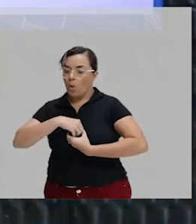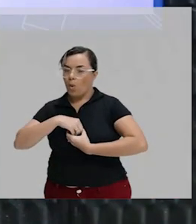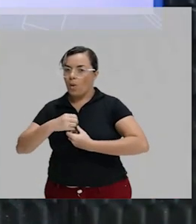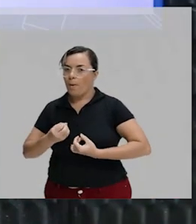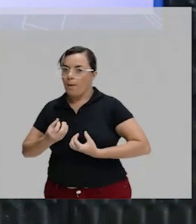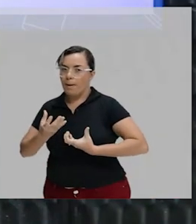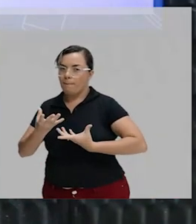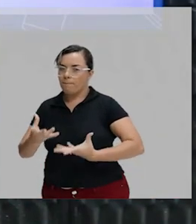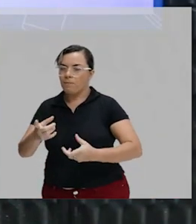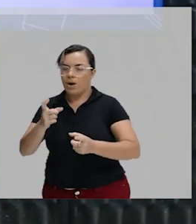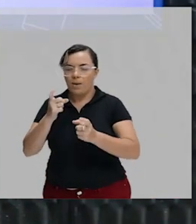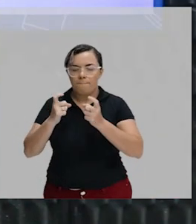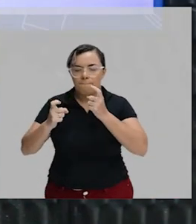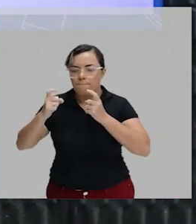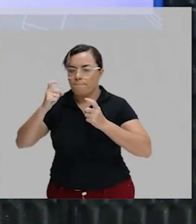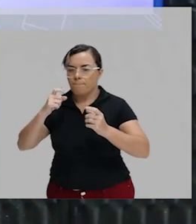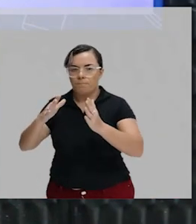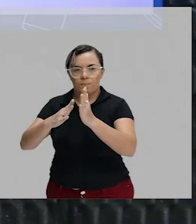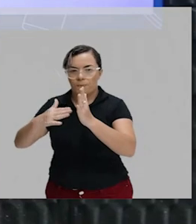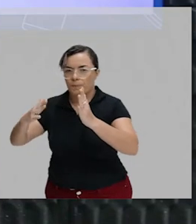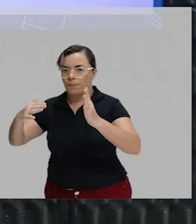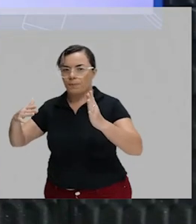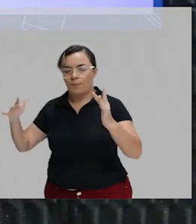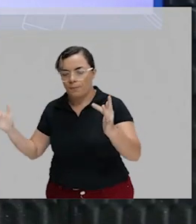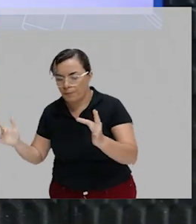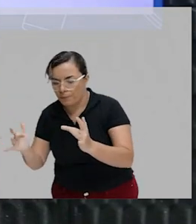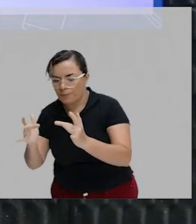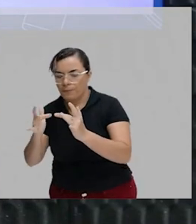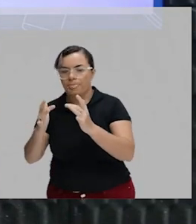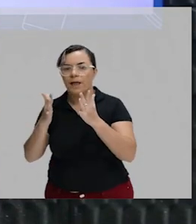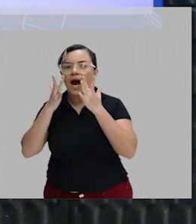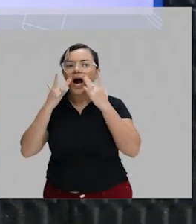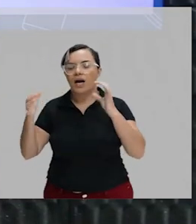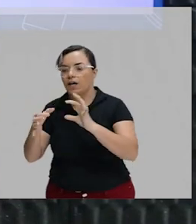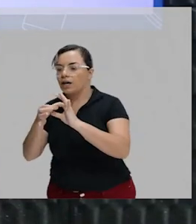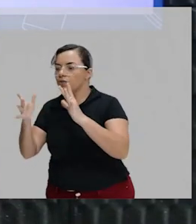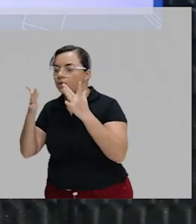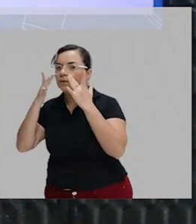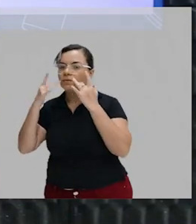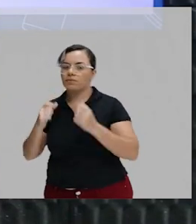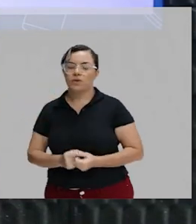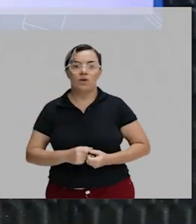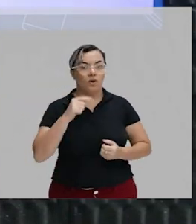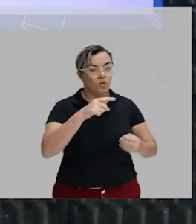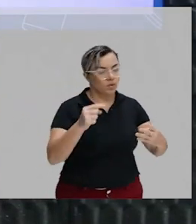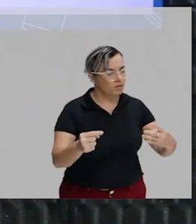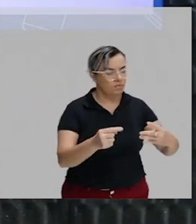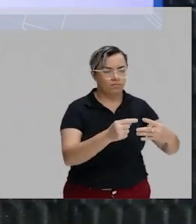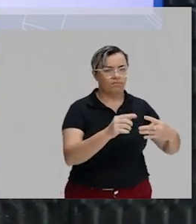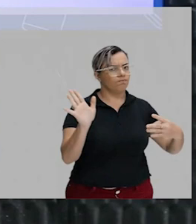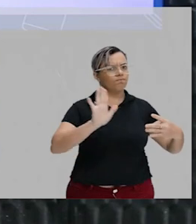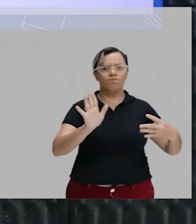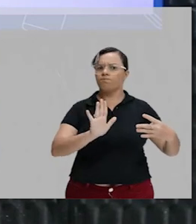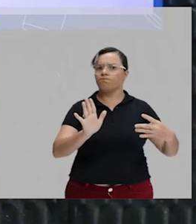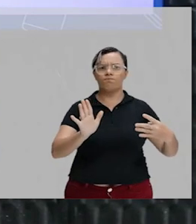o belo com o clássico arte pela arte simbolismo não tem nada disso não tem